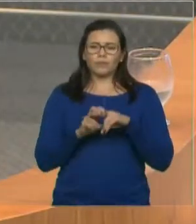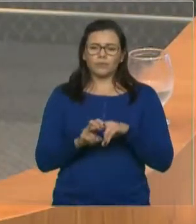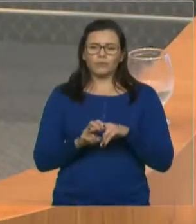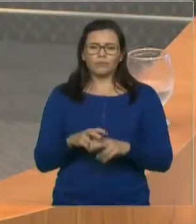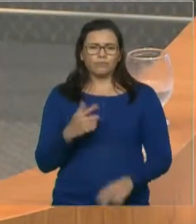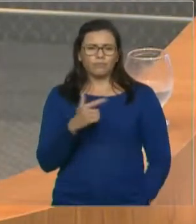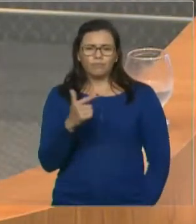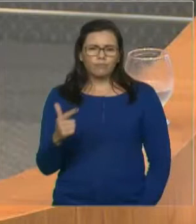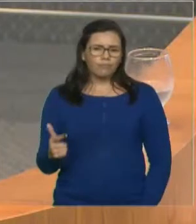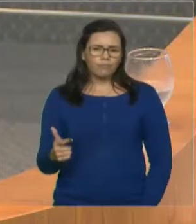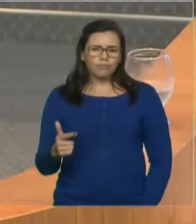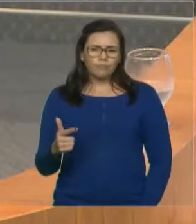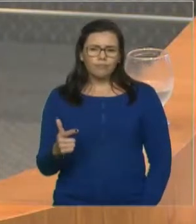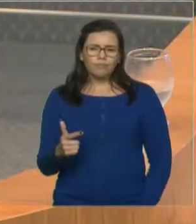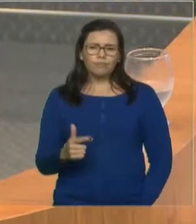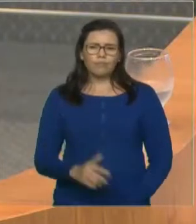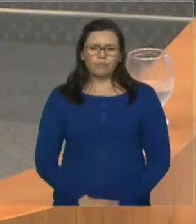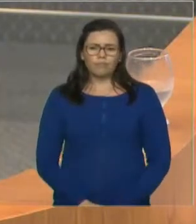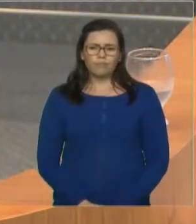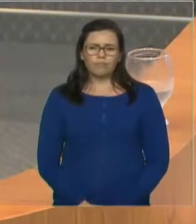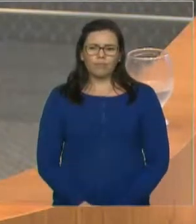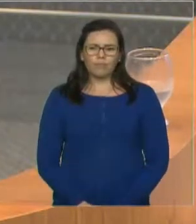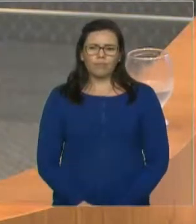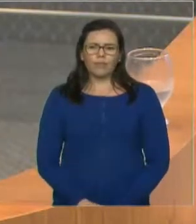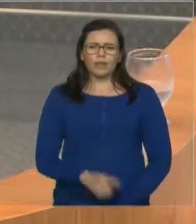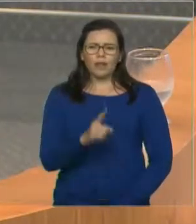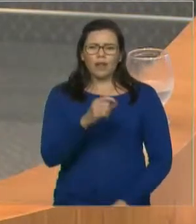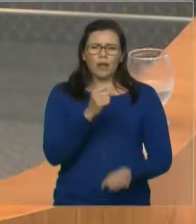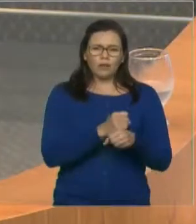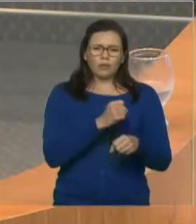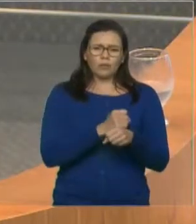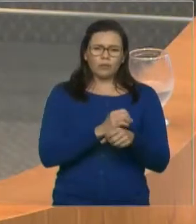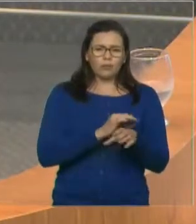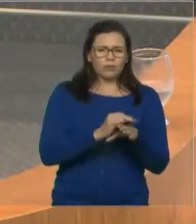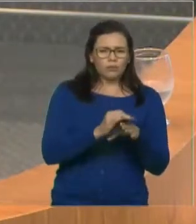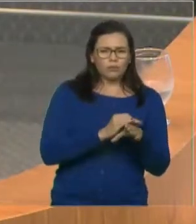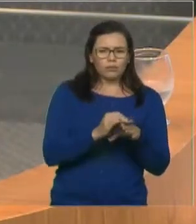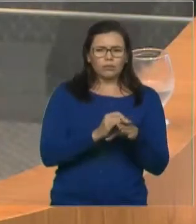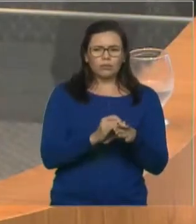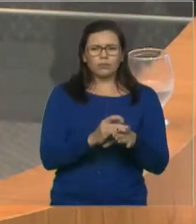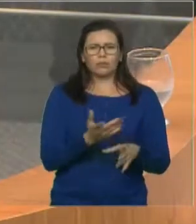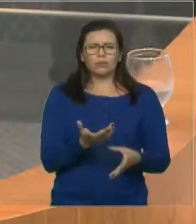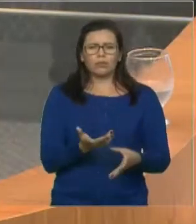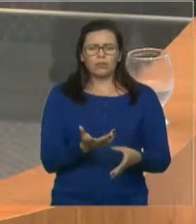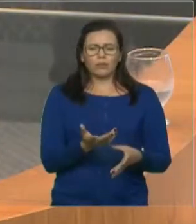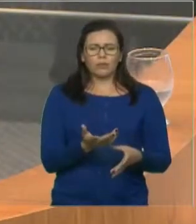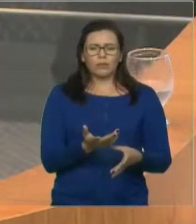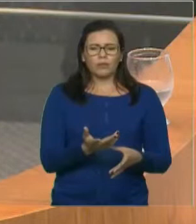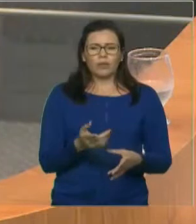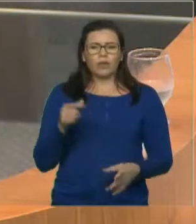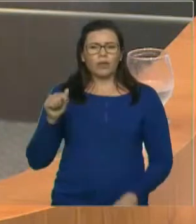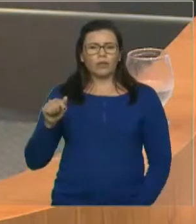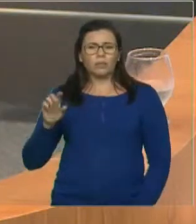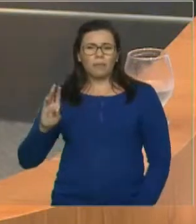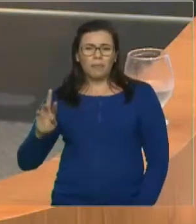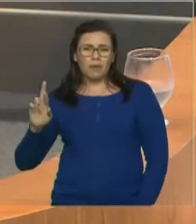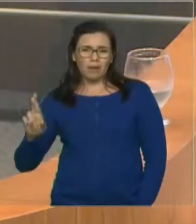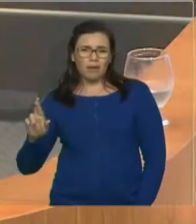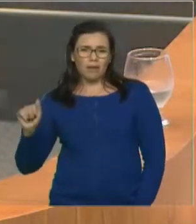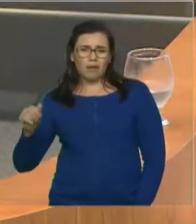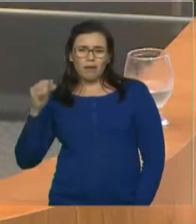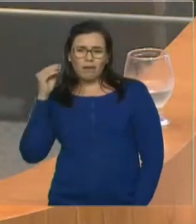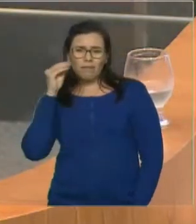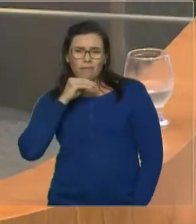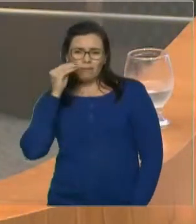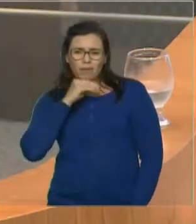Maranhão. E a frente que está sendo lá não é asfalto, não. É uma borra que estão botando e pissarra. E aqui no estado do Maranhão tem